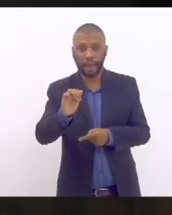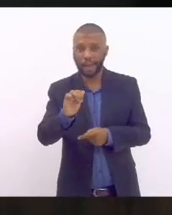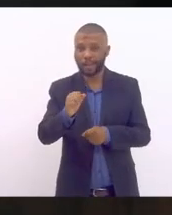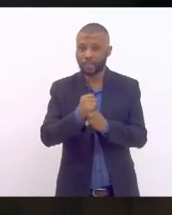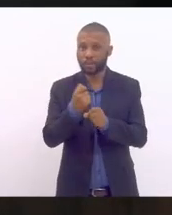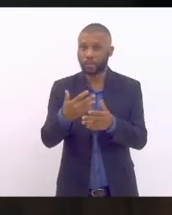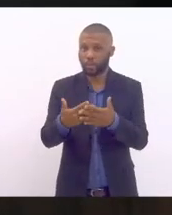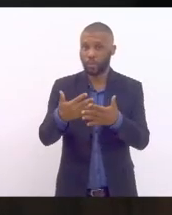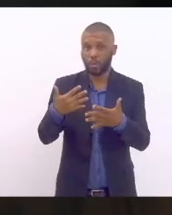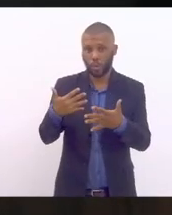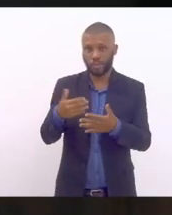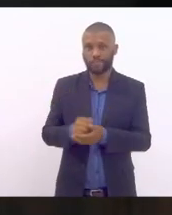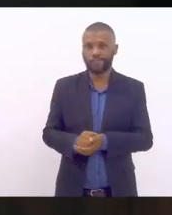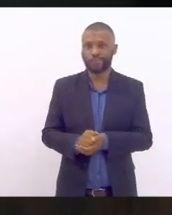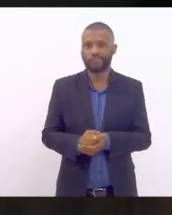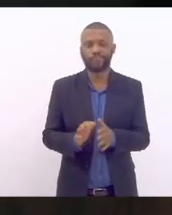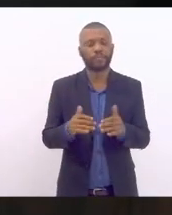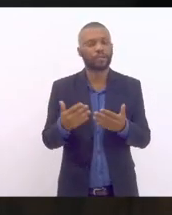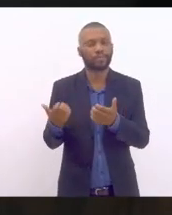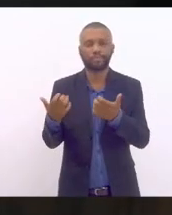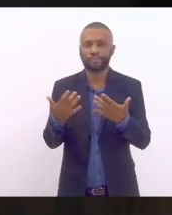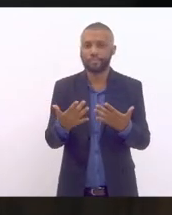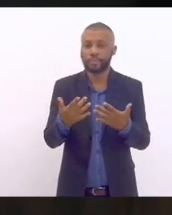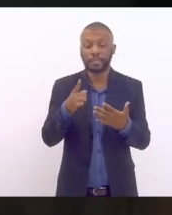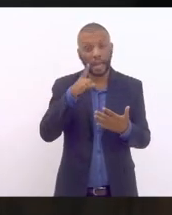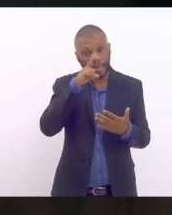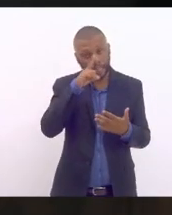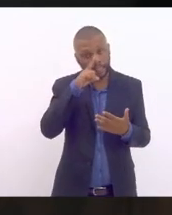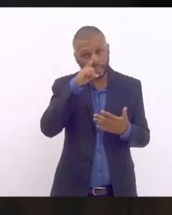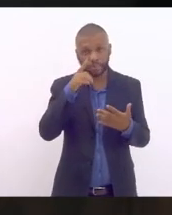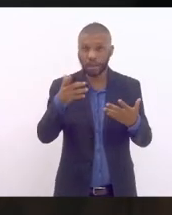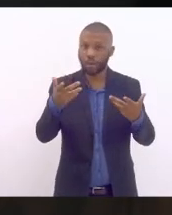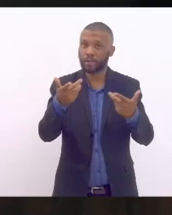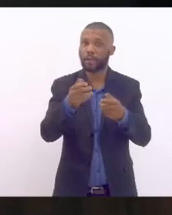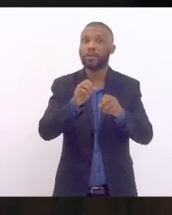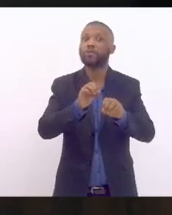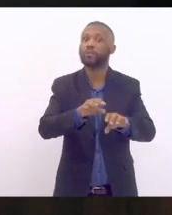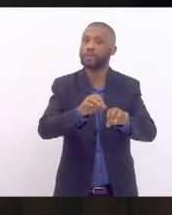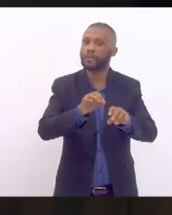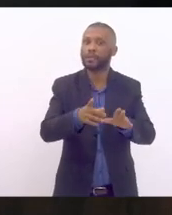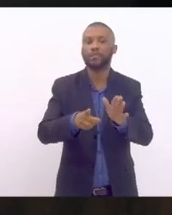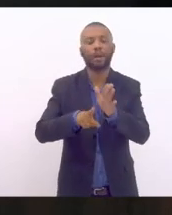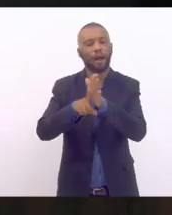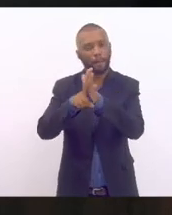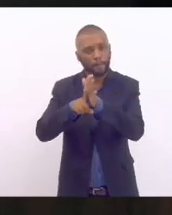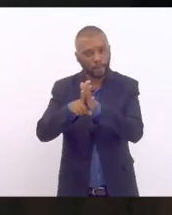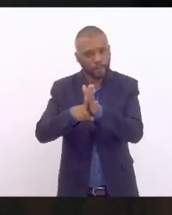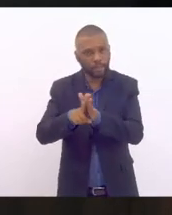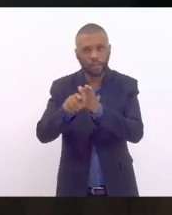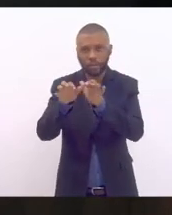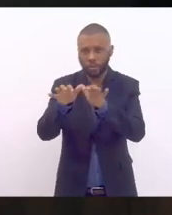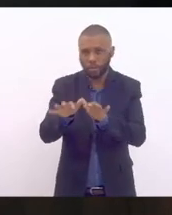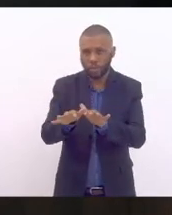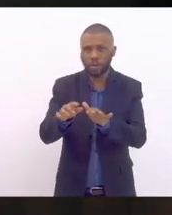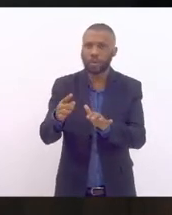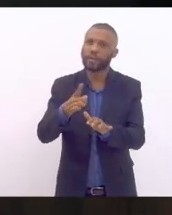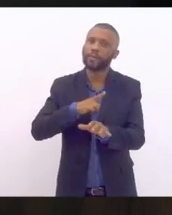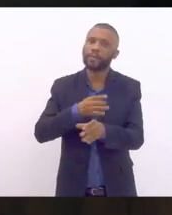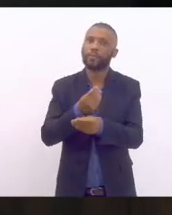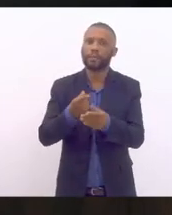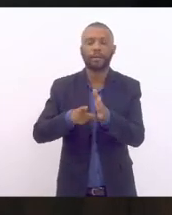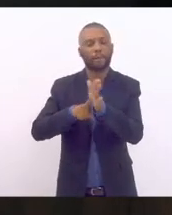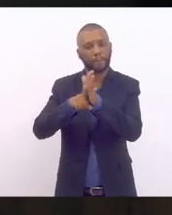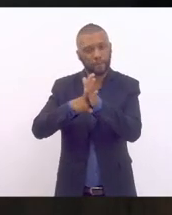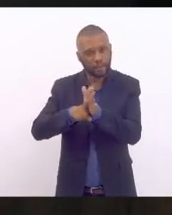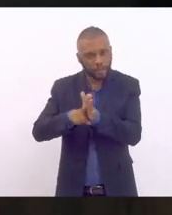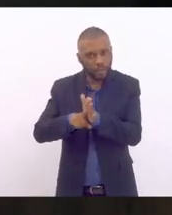então dizer é que está em risco a qualidade do ensino sai risco as pesquisas que nós temos muitas pesquisas